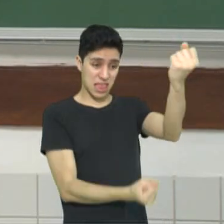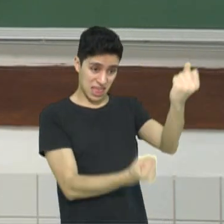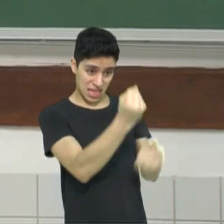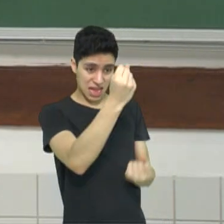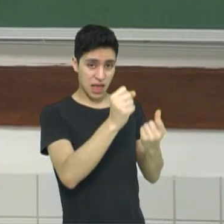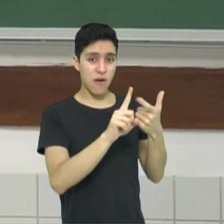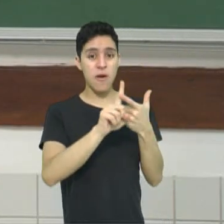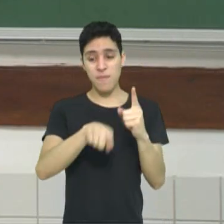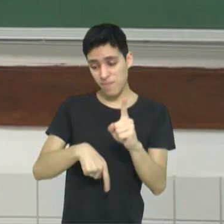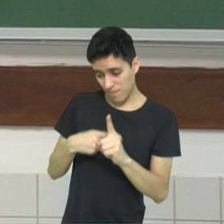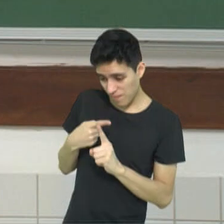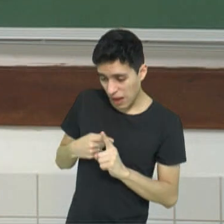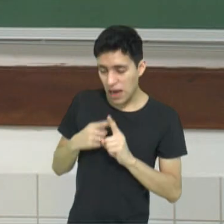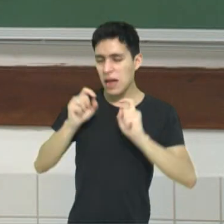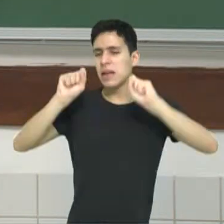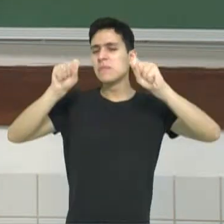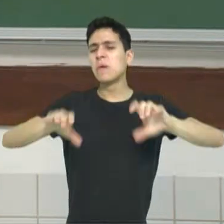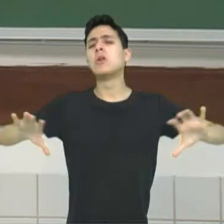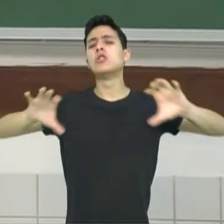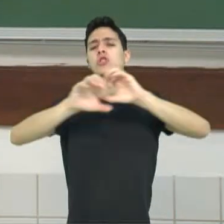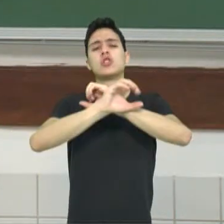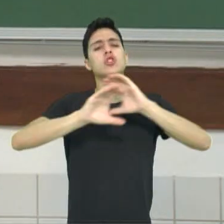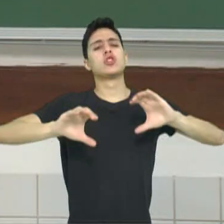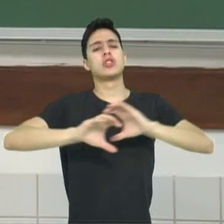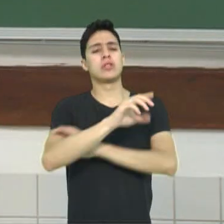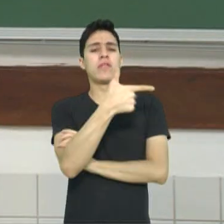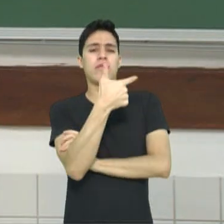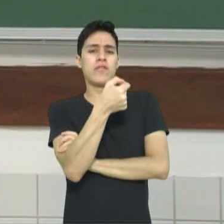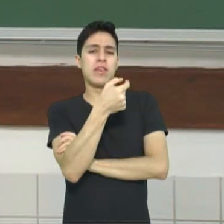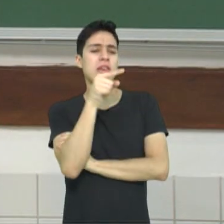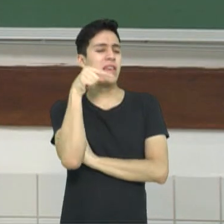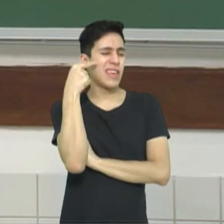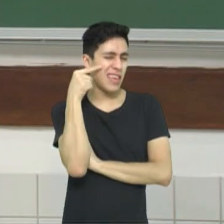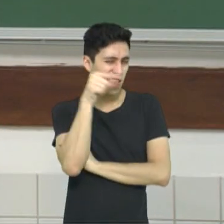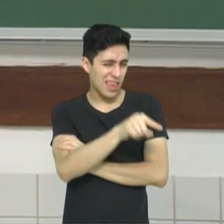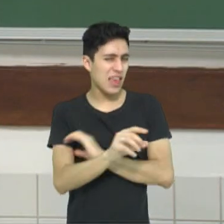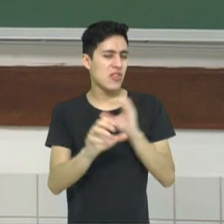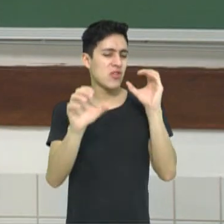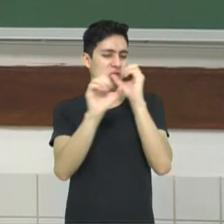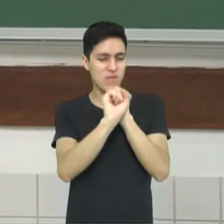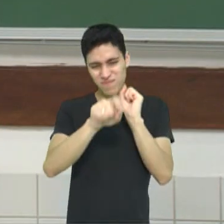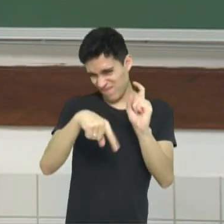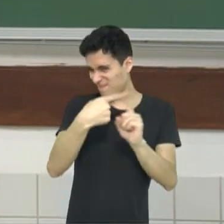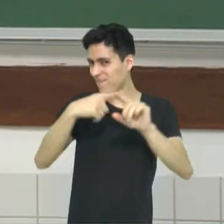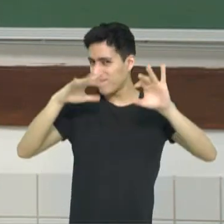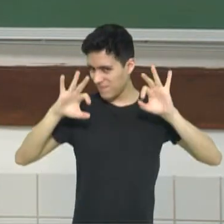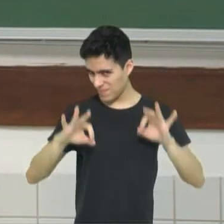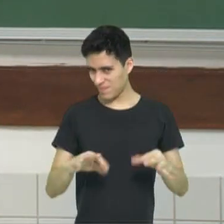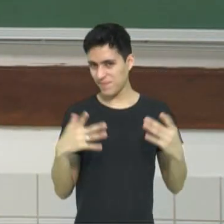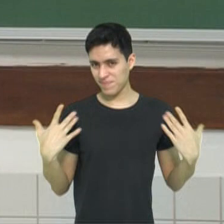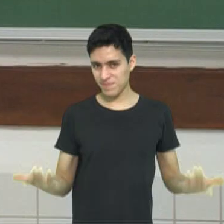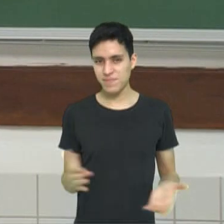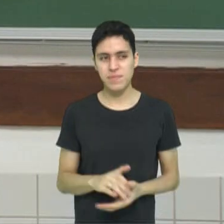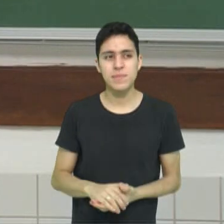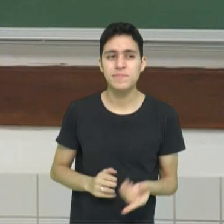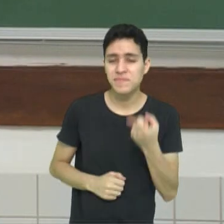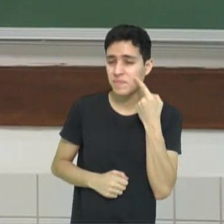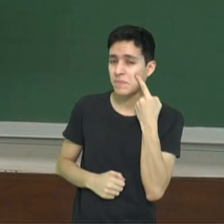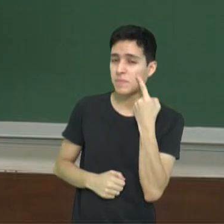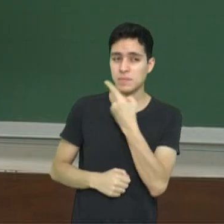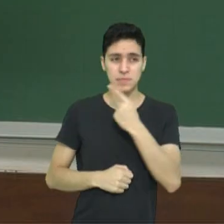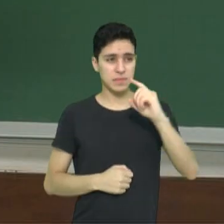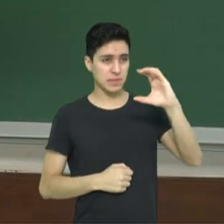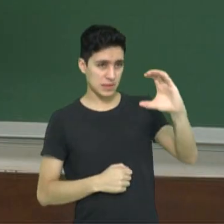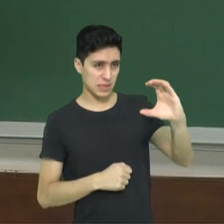de motos, dá 20. Juntar é uma conta de mais. Muito bem. Então, vai ficar